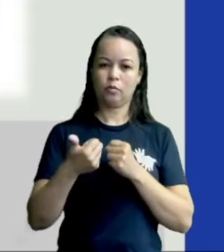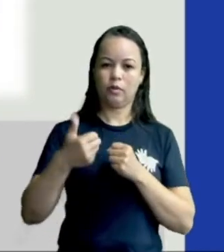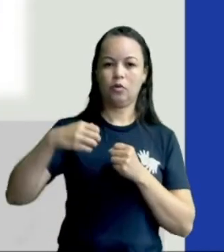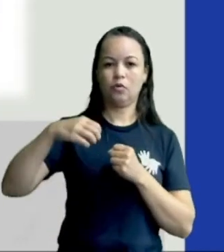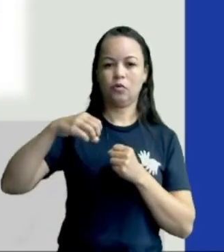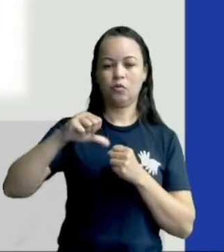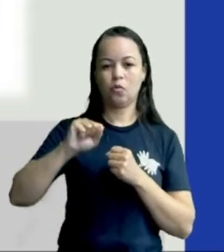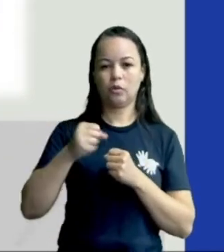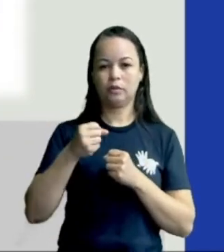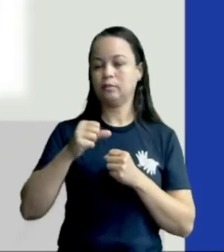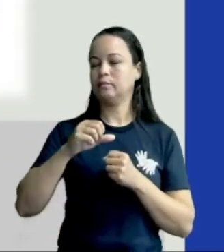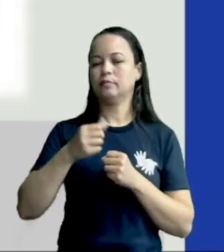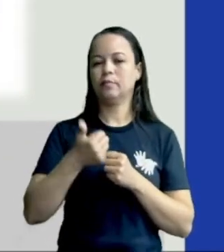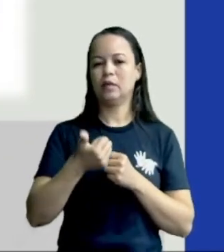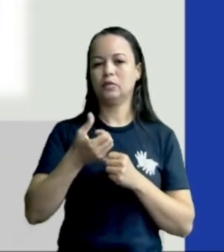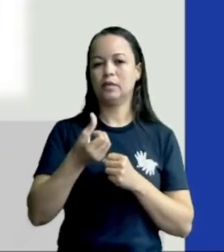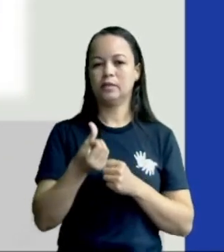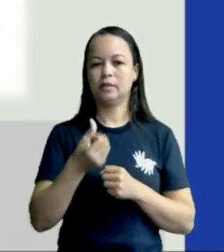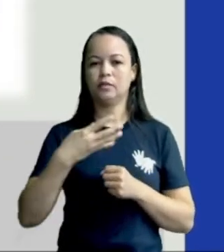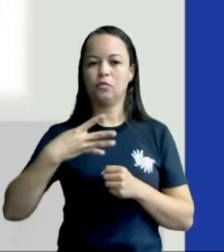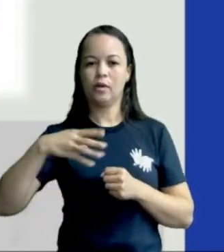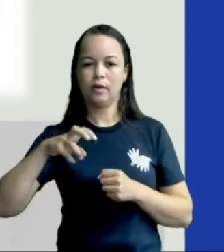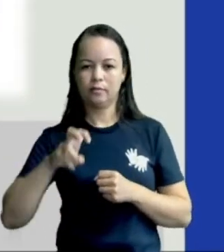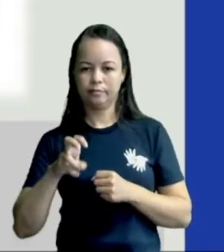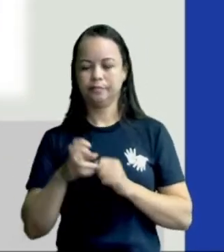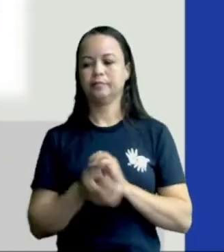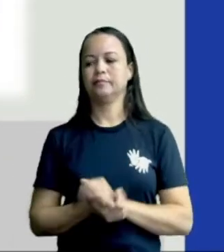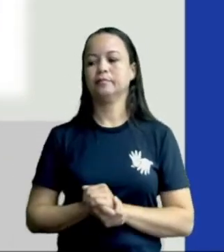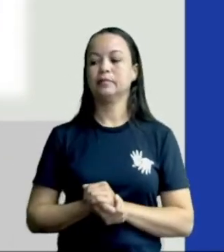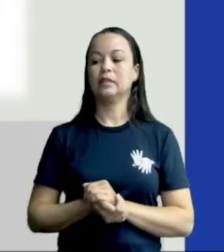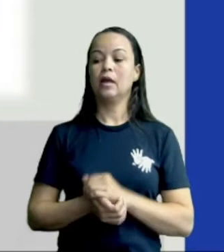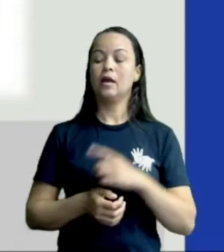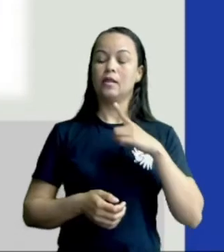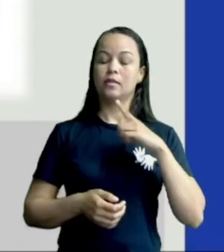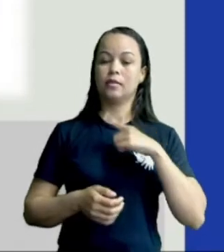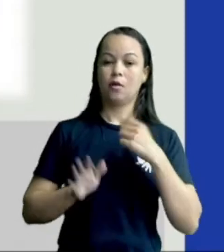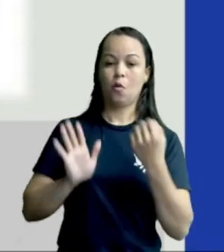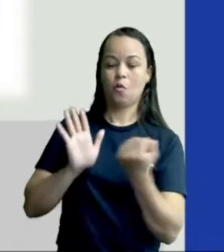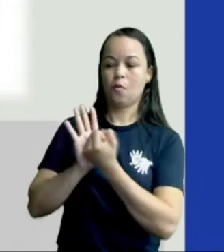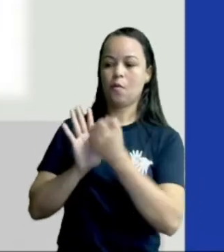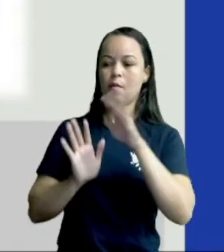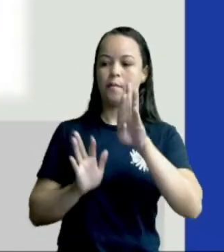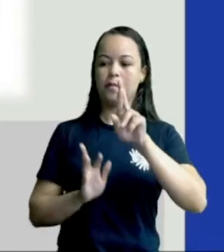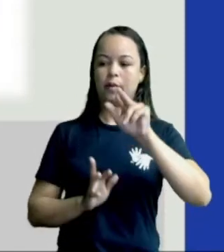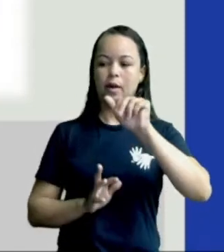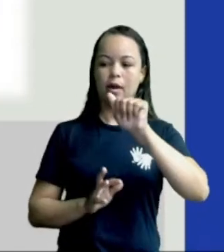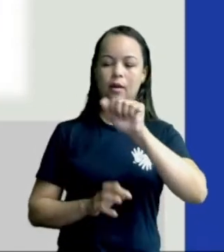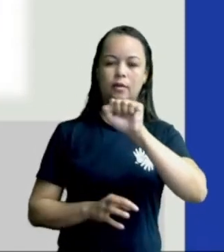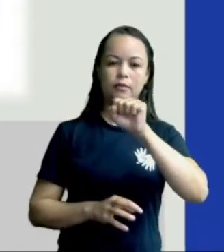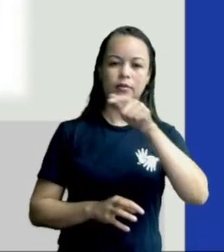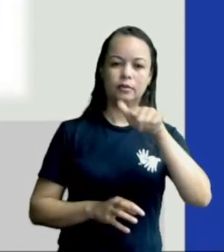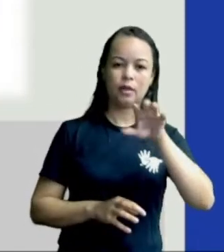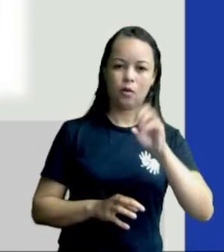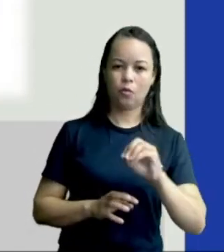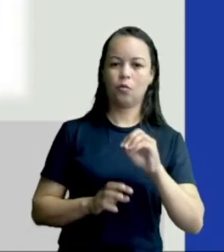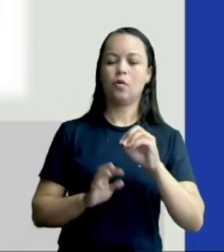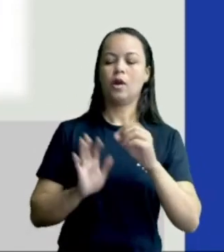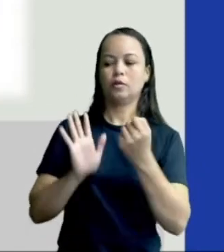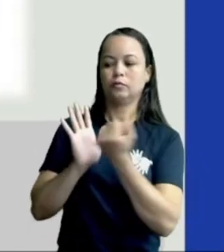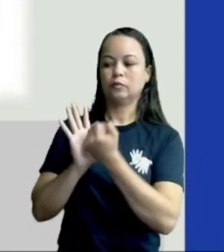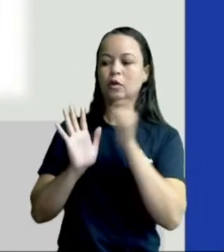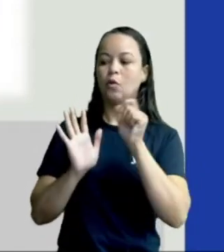brasão, as 3 armas, simbolizar e homenagear, As 3 armas servem para